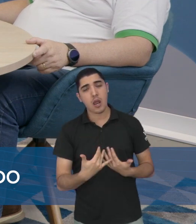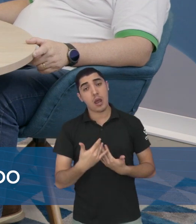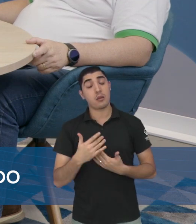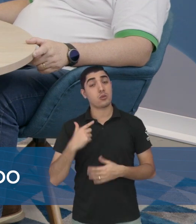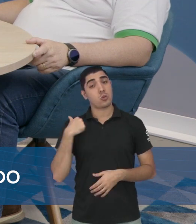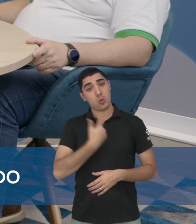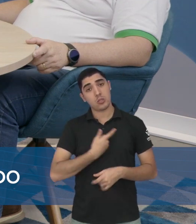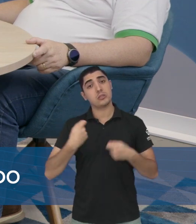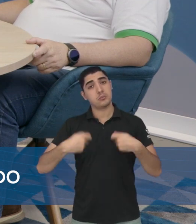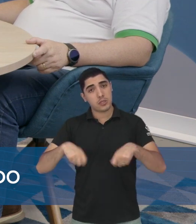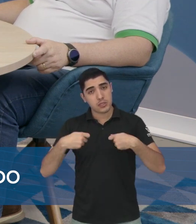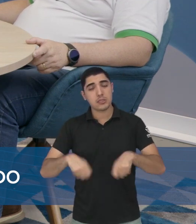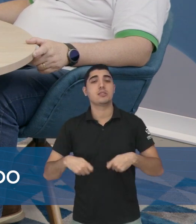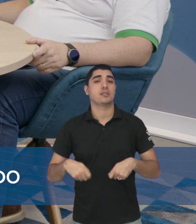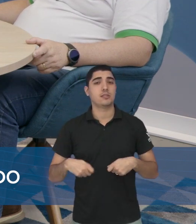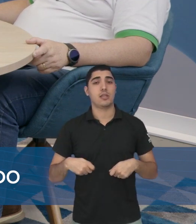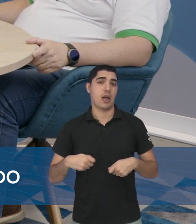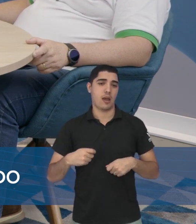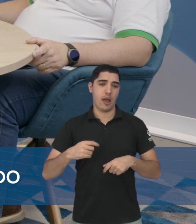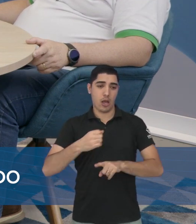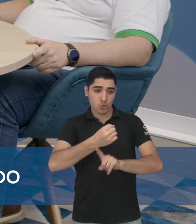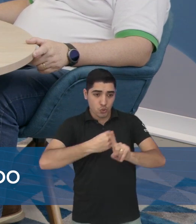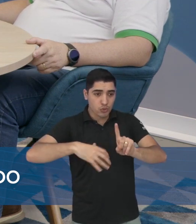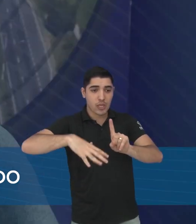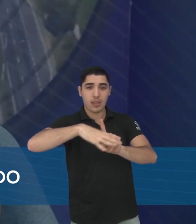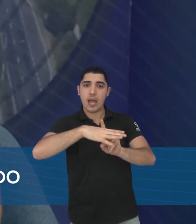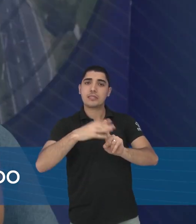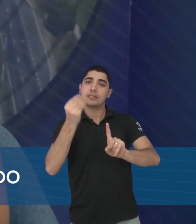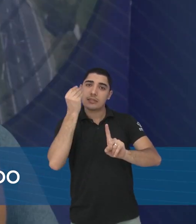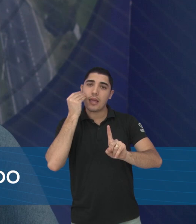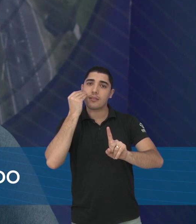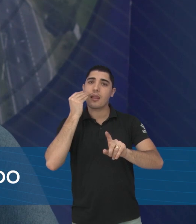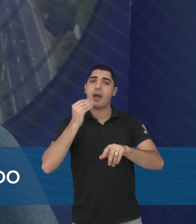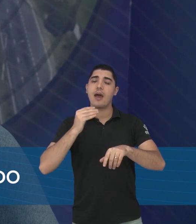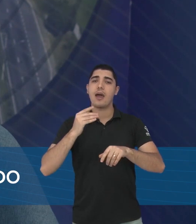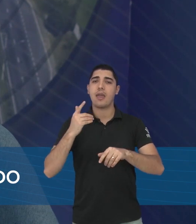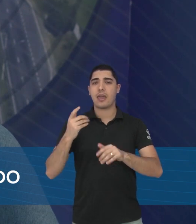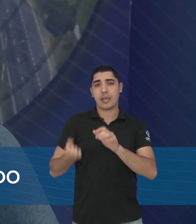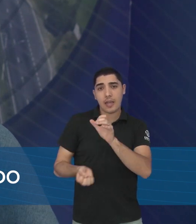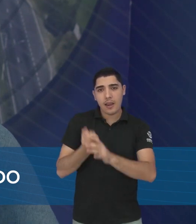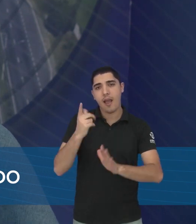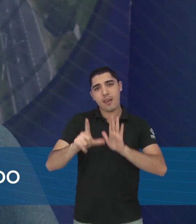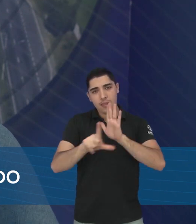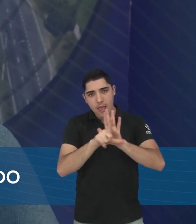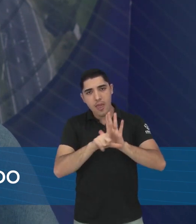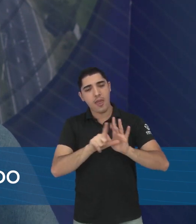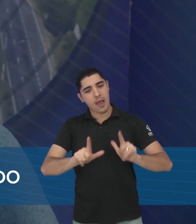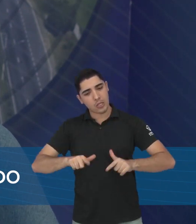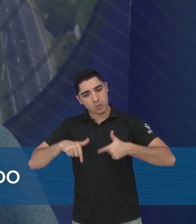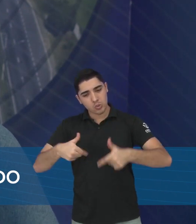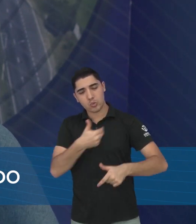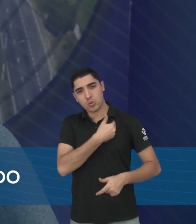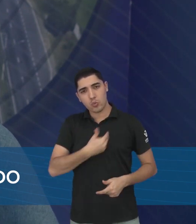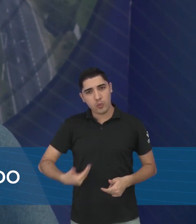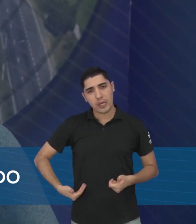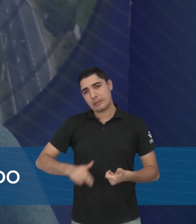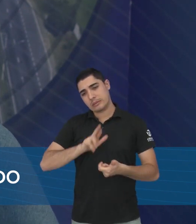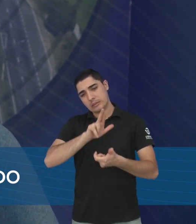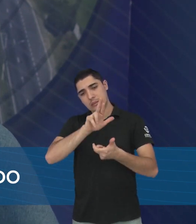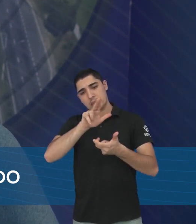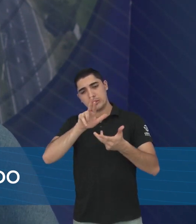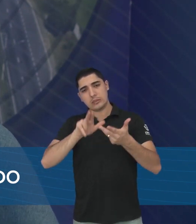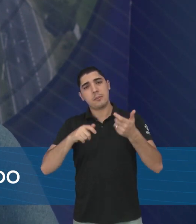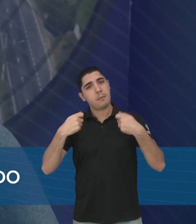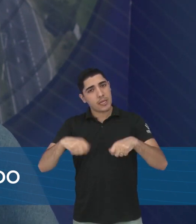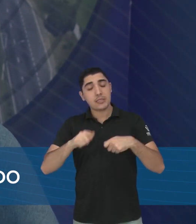precisa, como sociedade, organizar um pouquinho mais, ter políticas públicas mais efetivas. Como que